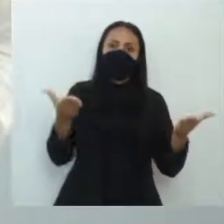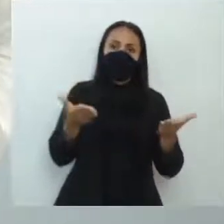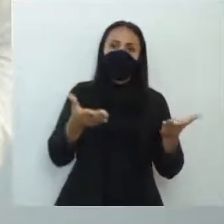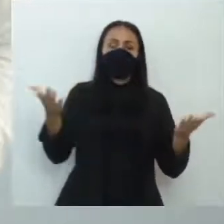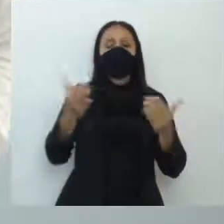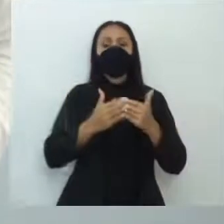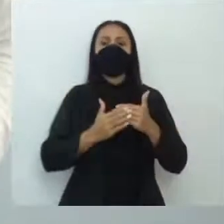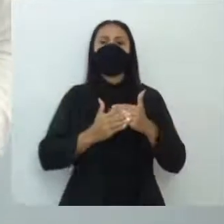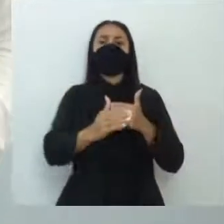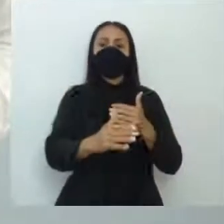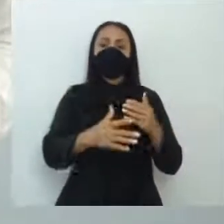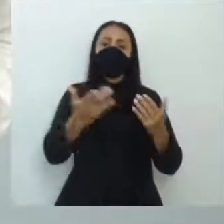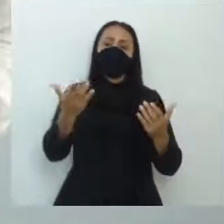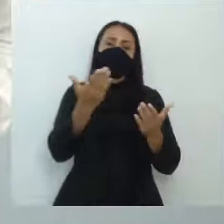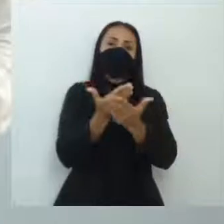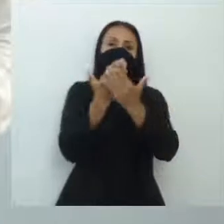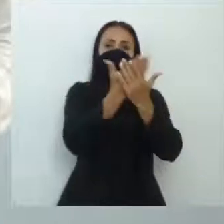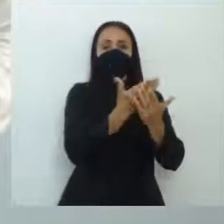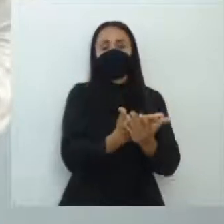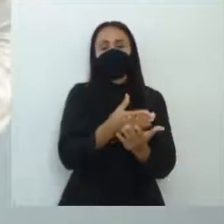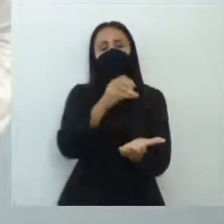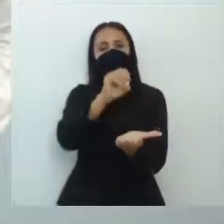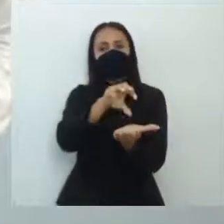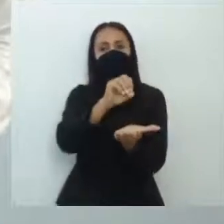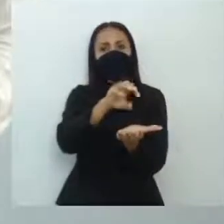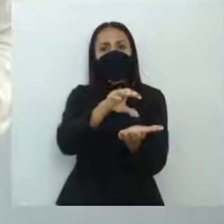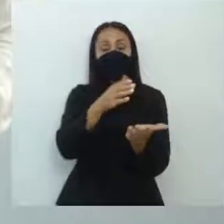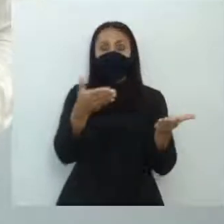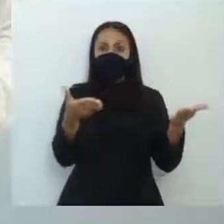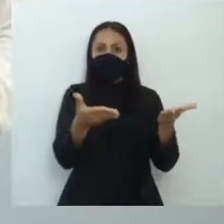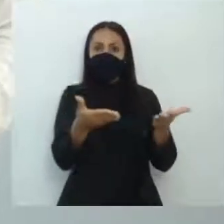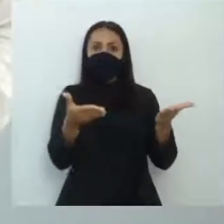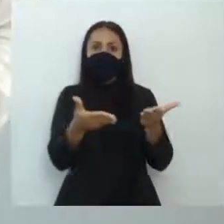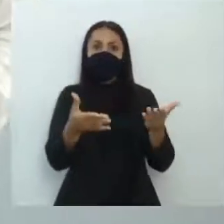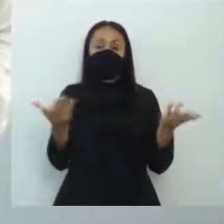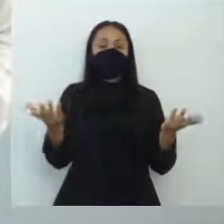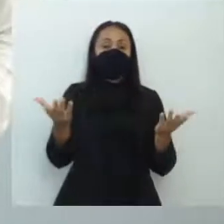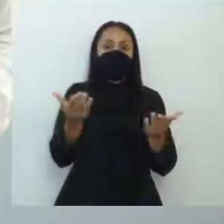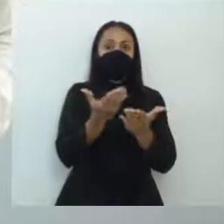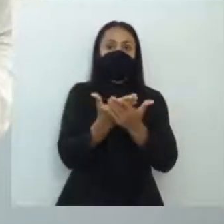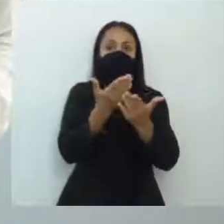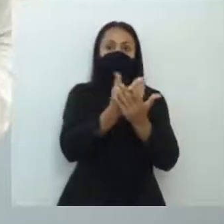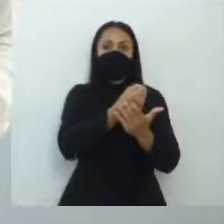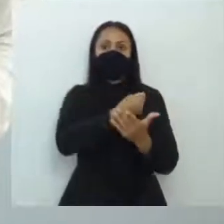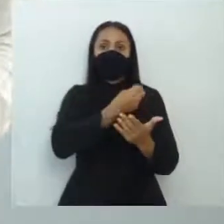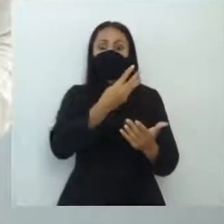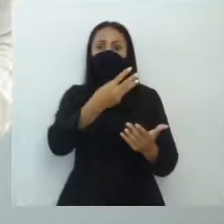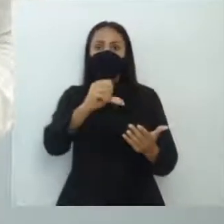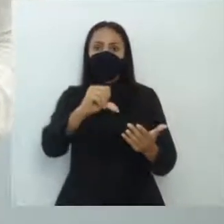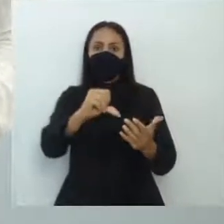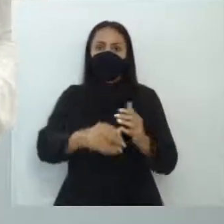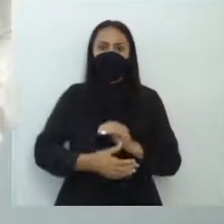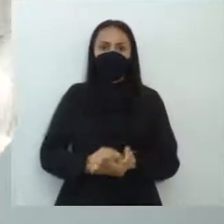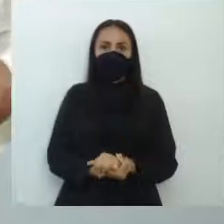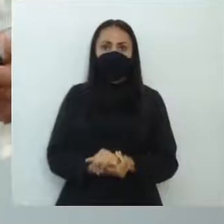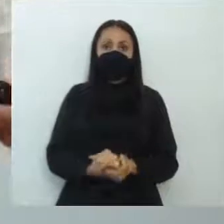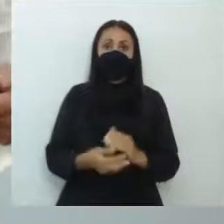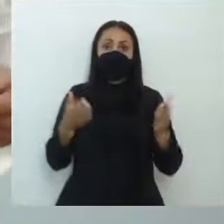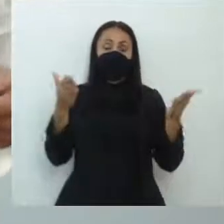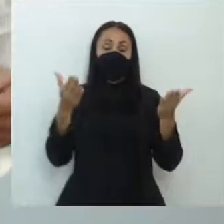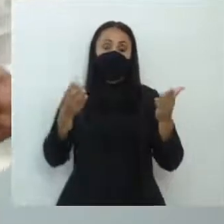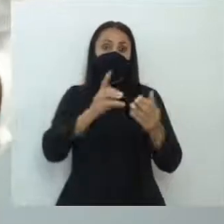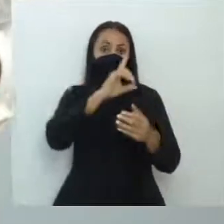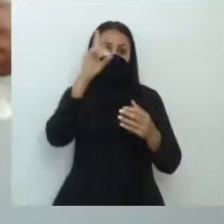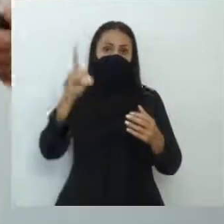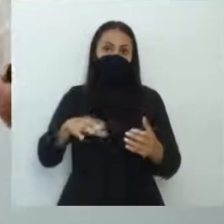iremos começar mais uma aula de EducaPE. Hoje é a aula de número 39. Hoje é o dia